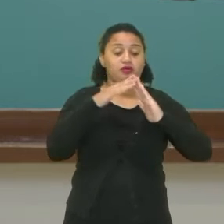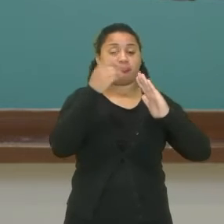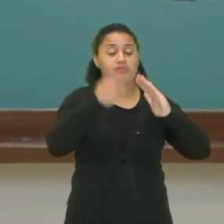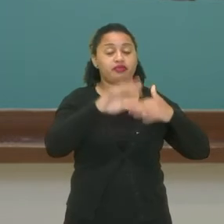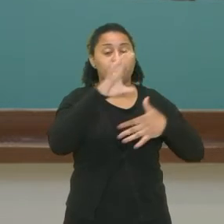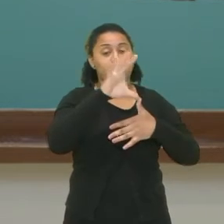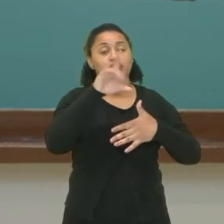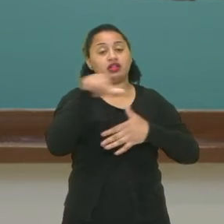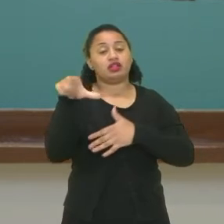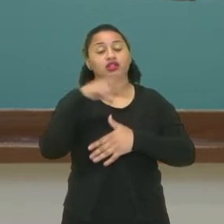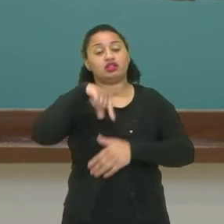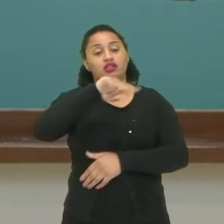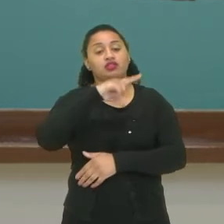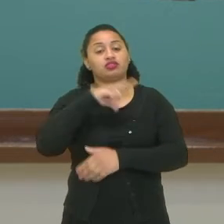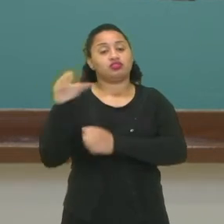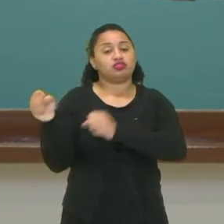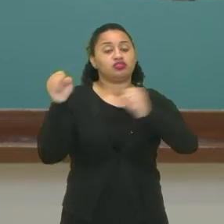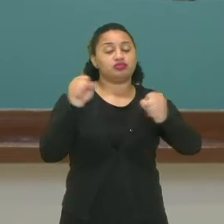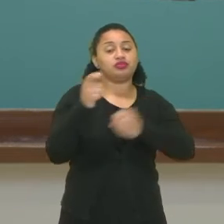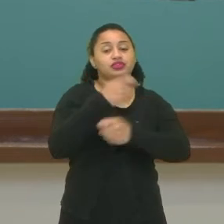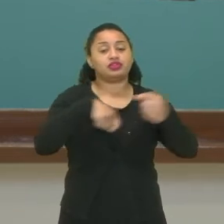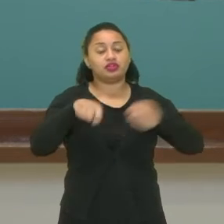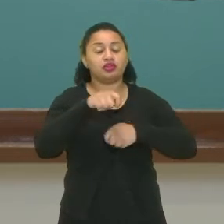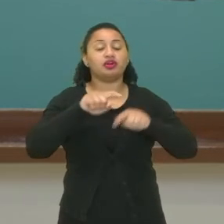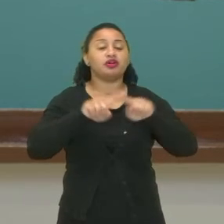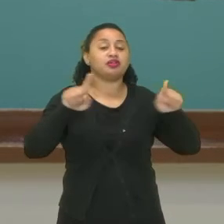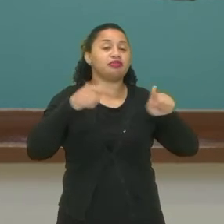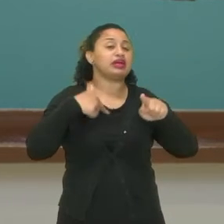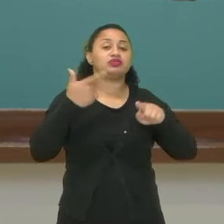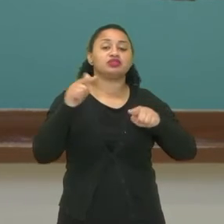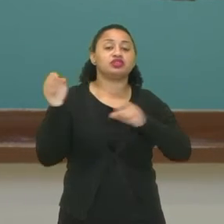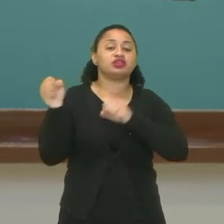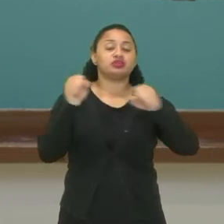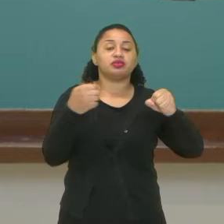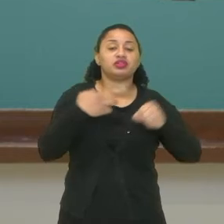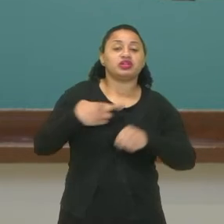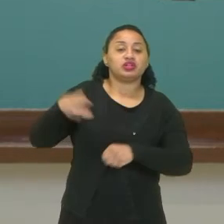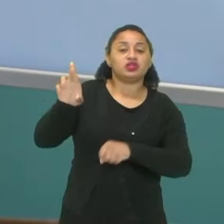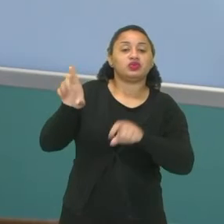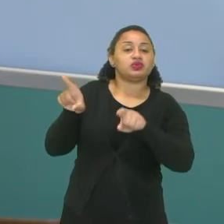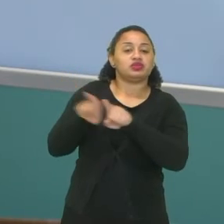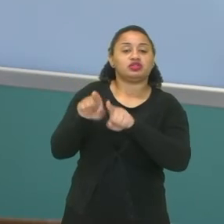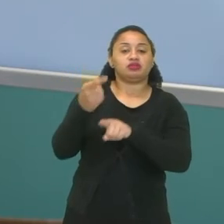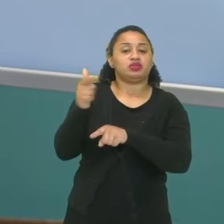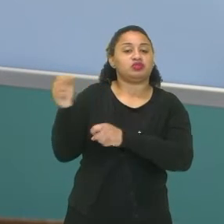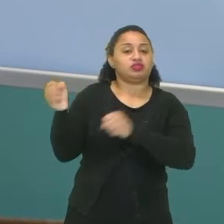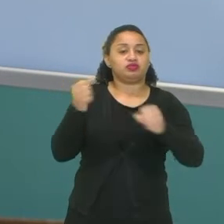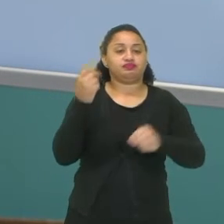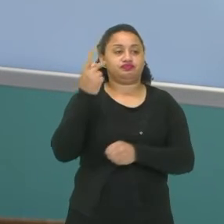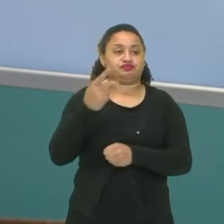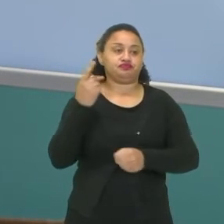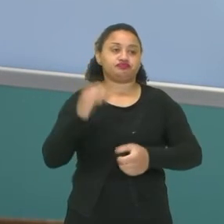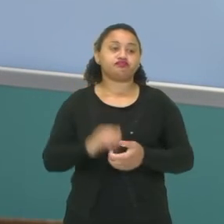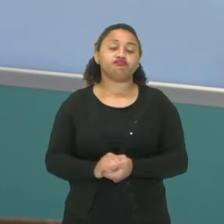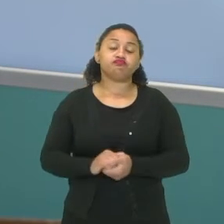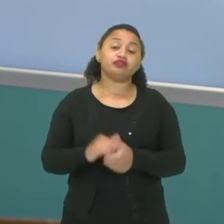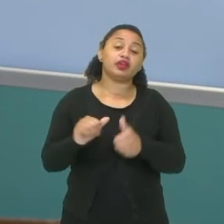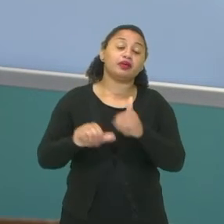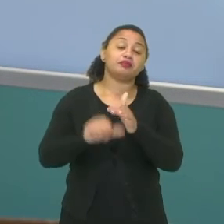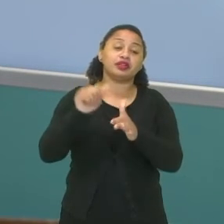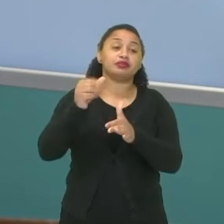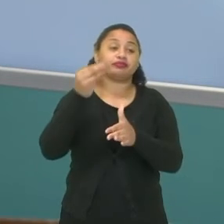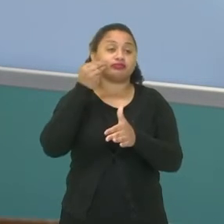poder econômico, mas pouco poder político e religioso, né? Primeira tentativa, né, então, dessa independência do